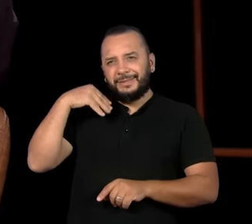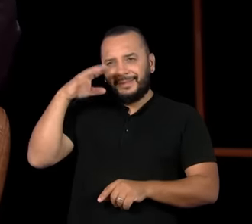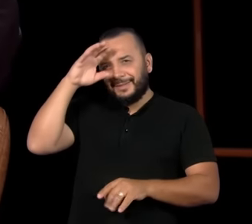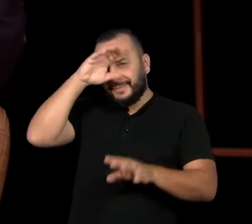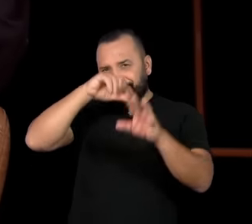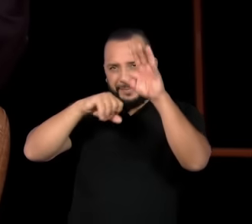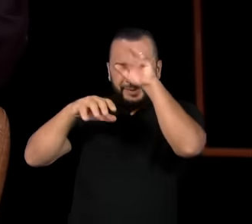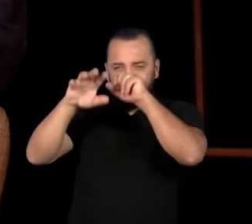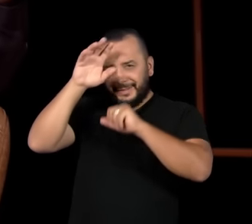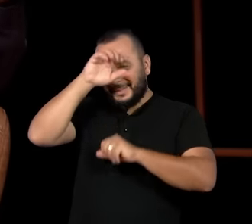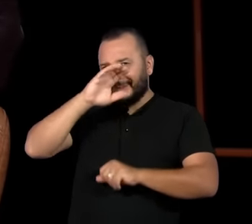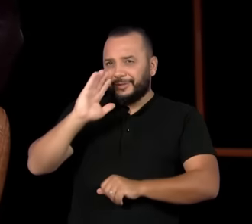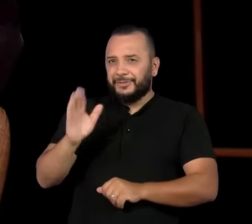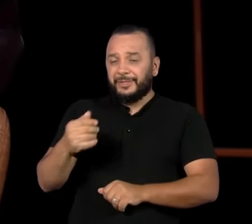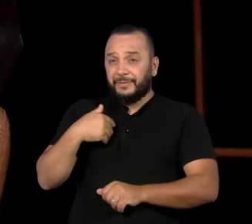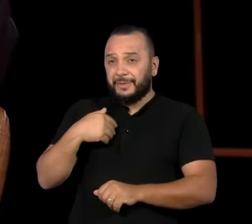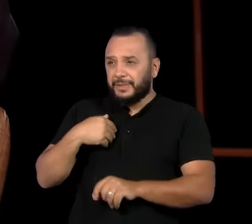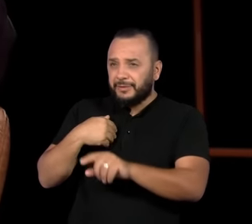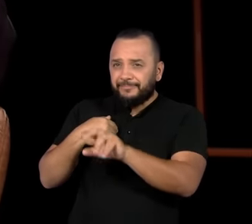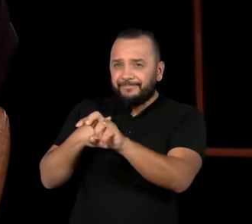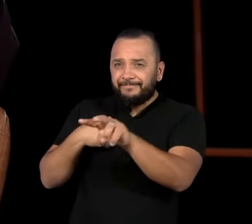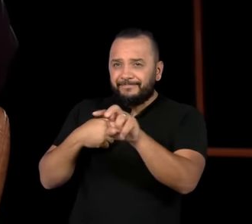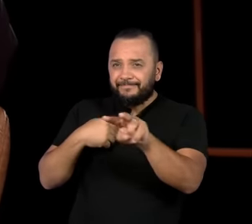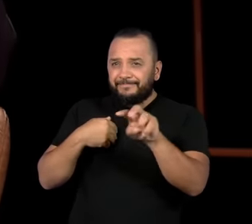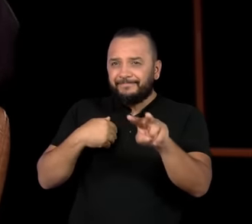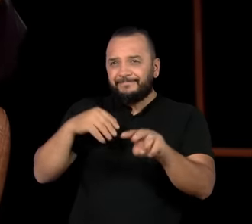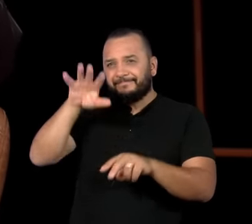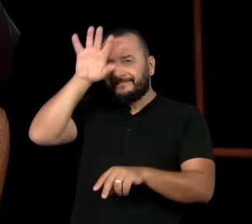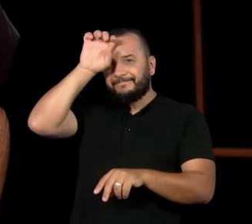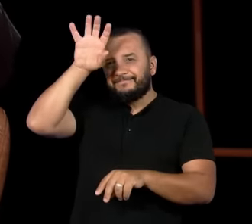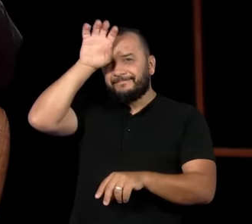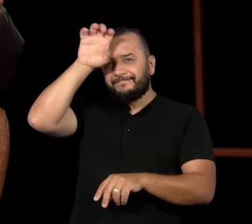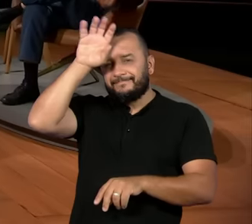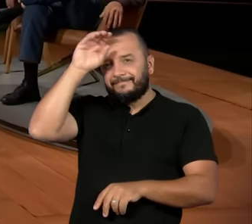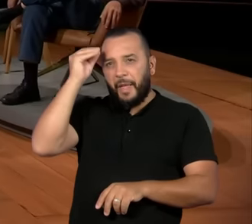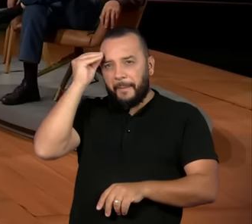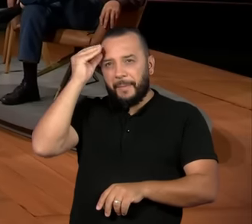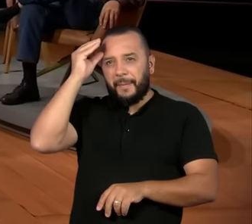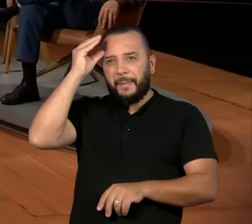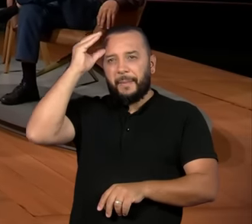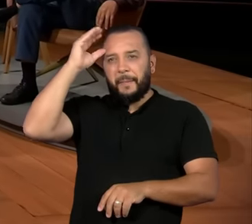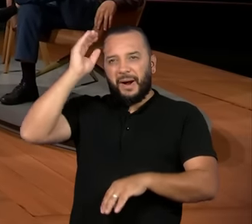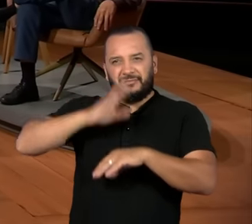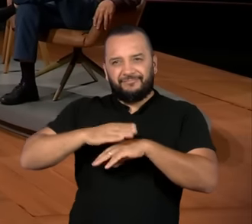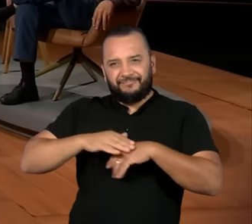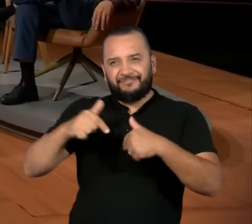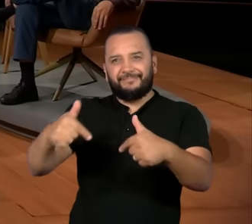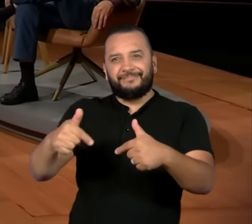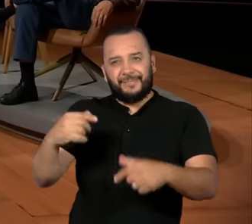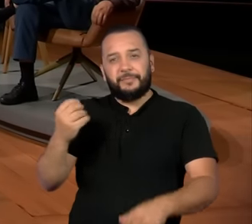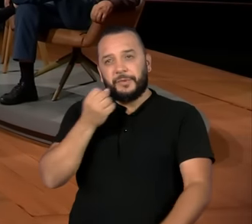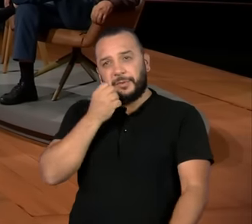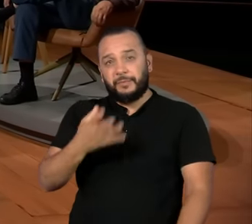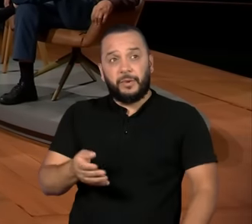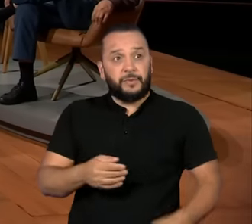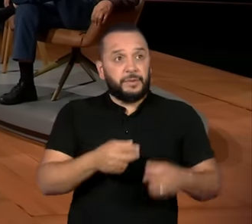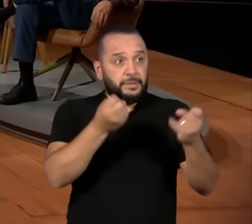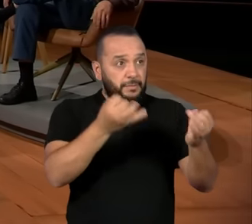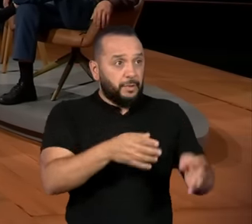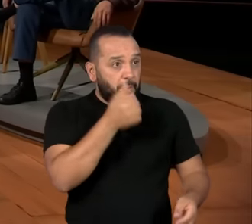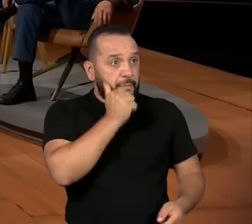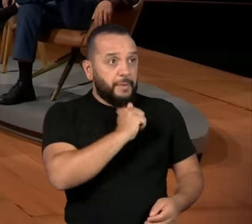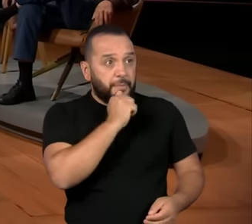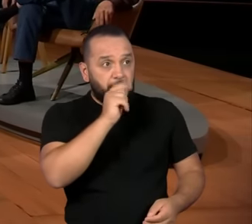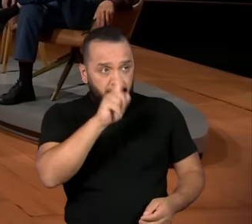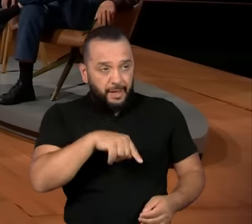porque você está aprendendo, é o famoso aprenda fazendo. É muito bom. Você citou sua mãe, ela também era